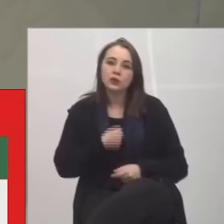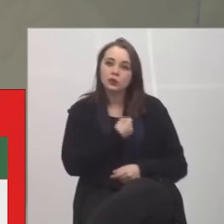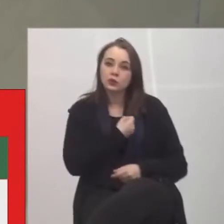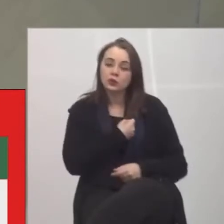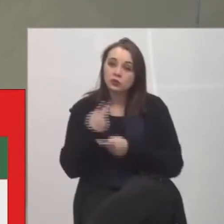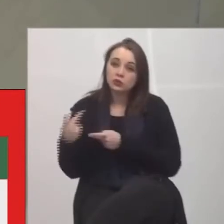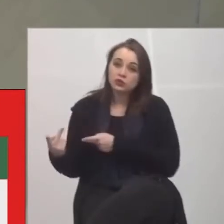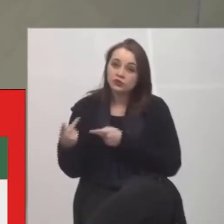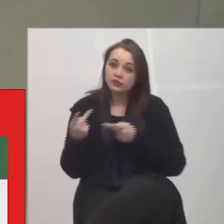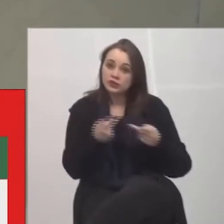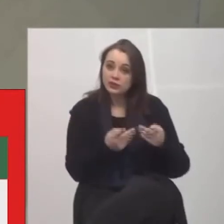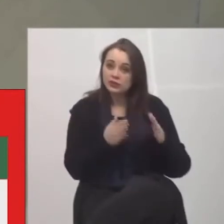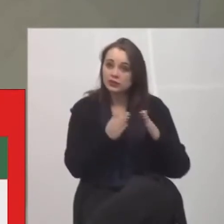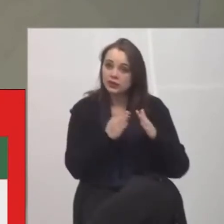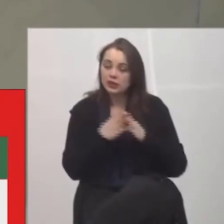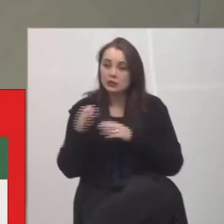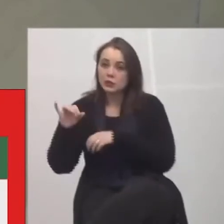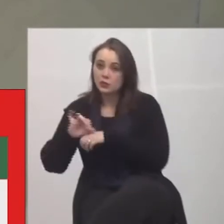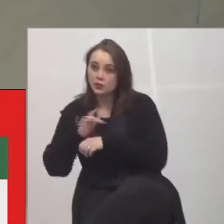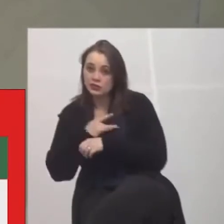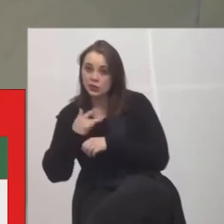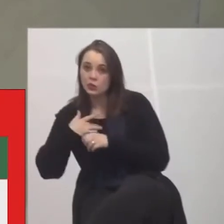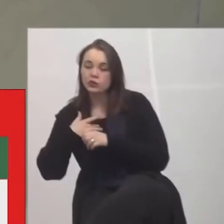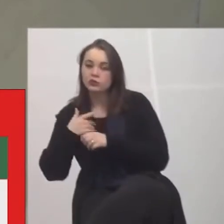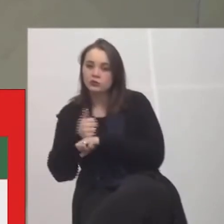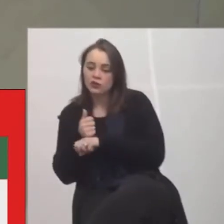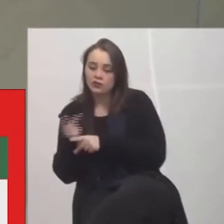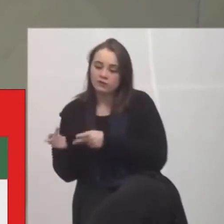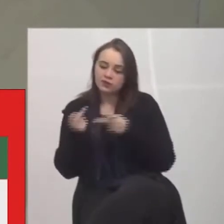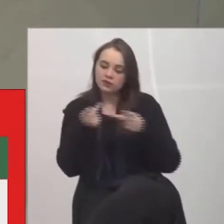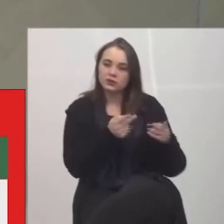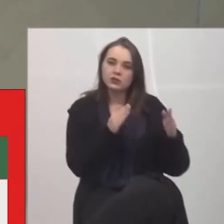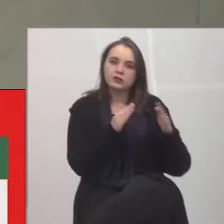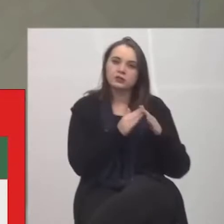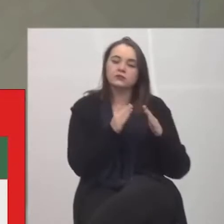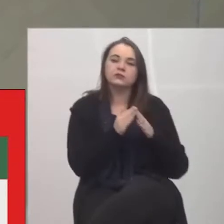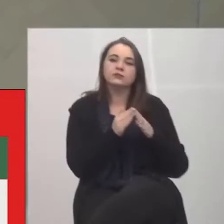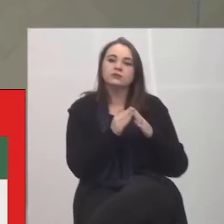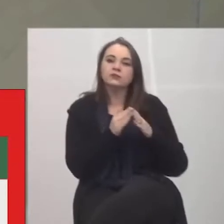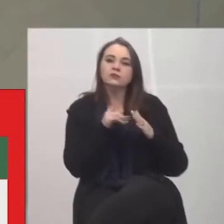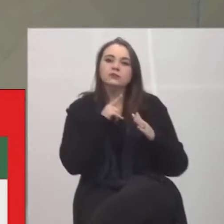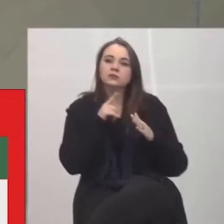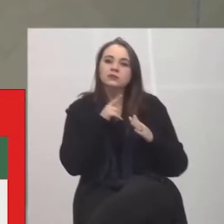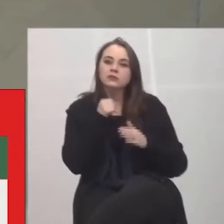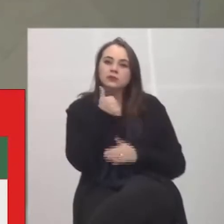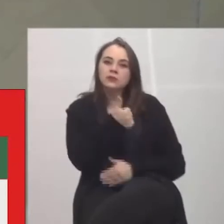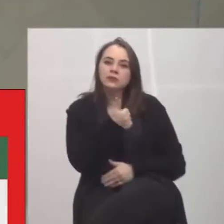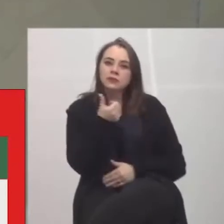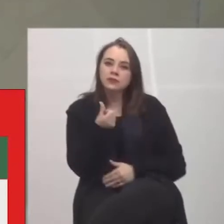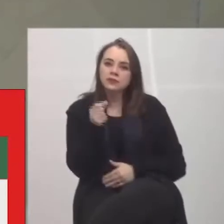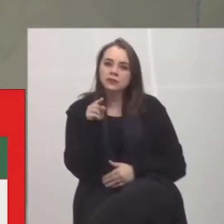visitas domiciliares da unidade básica, então, as visitas dos ACS somaram